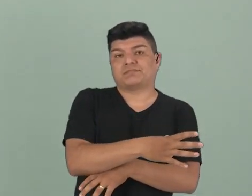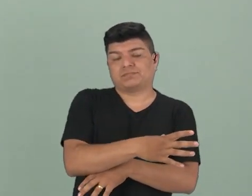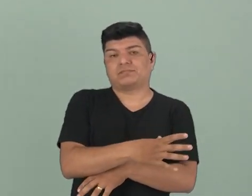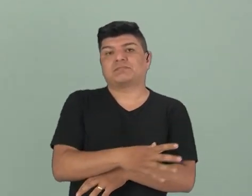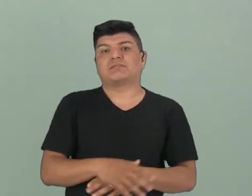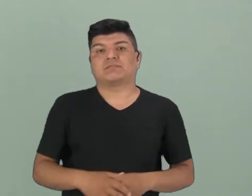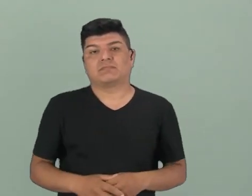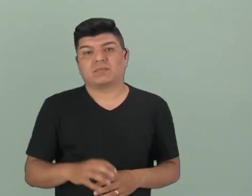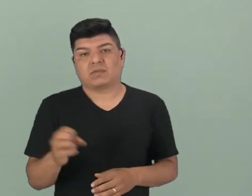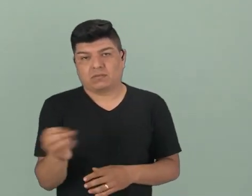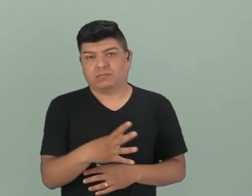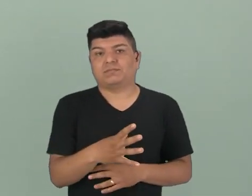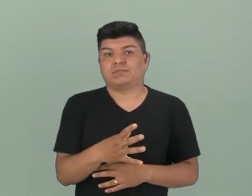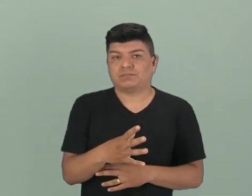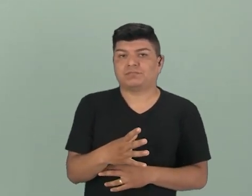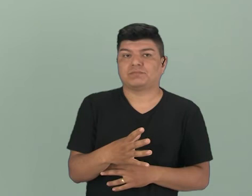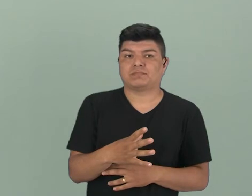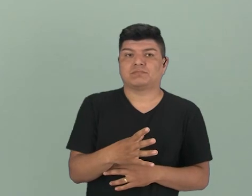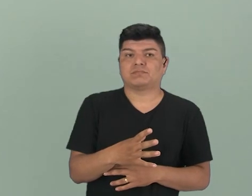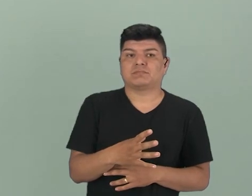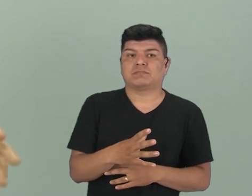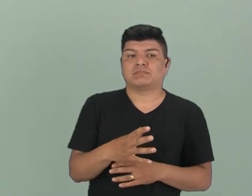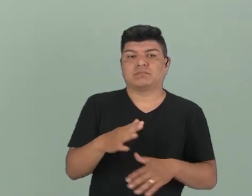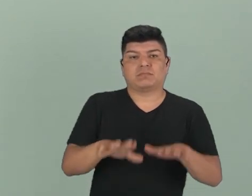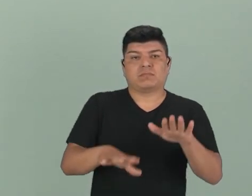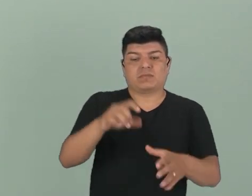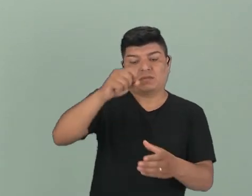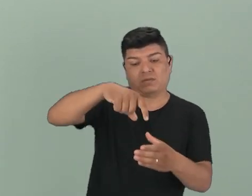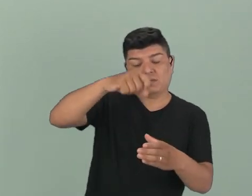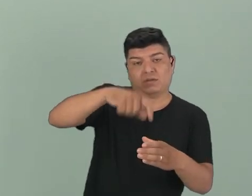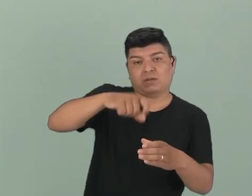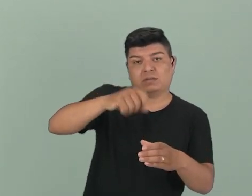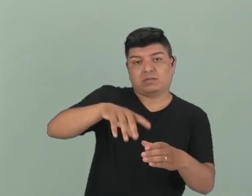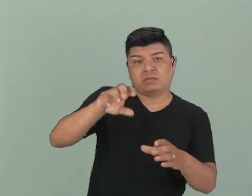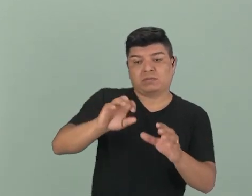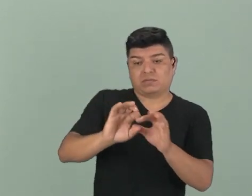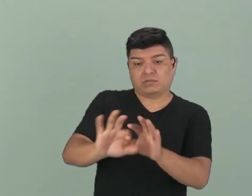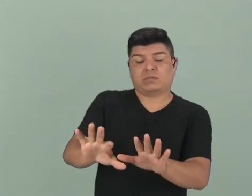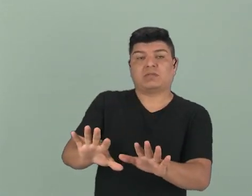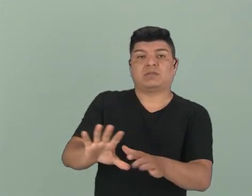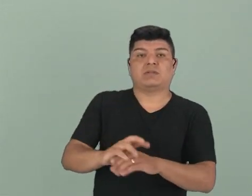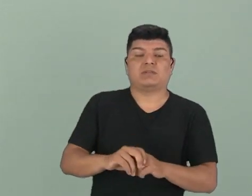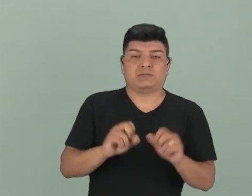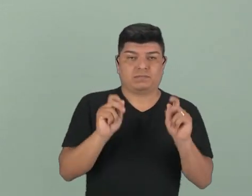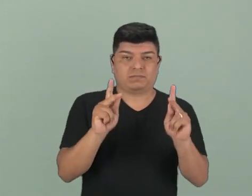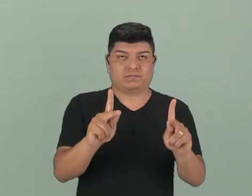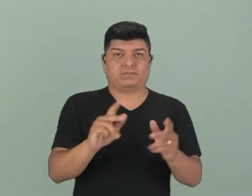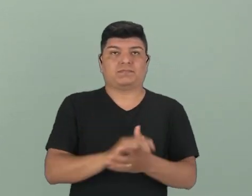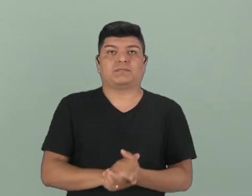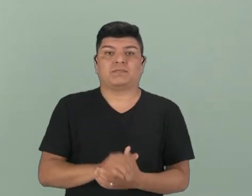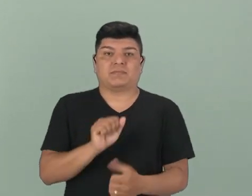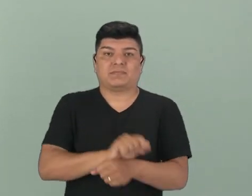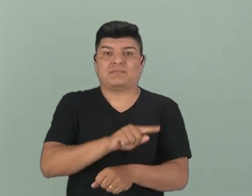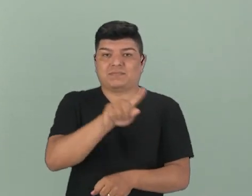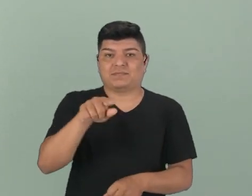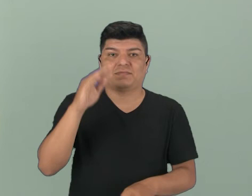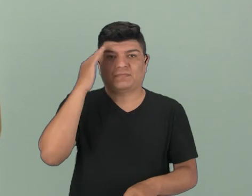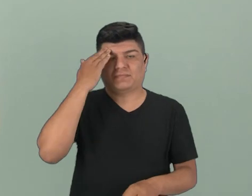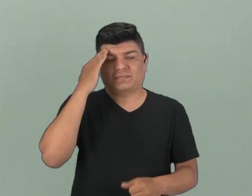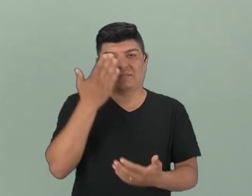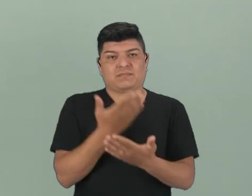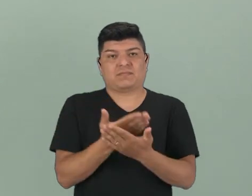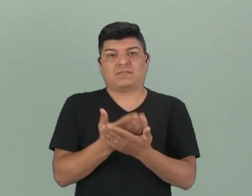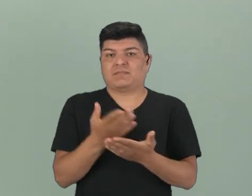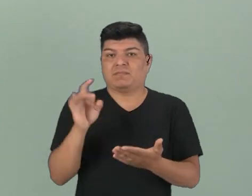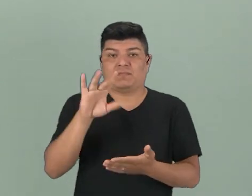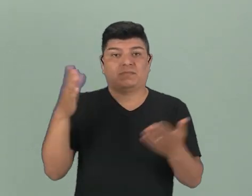né, vegetal, uma nova, dependendo da semente que está ali, foi jogada no solo, ok? Eu espero que você tenha compreendido, a nossa